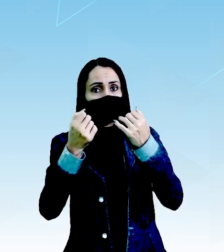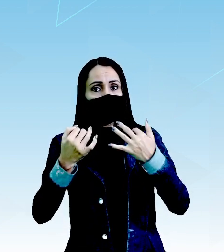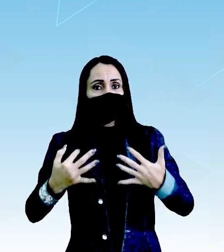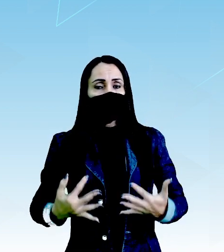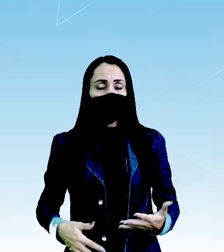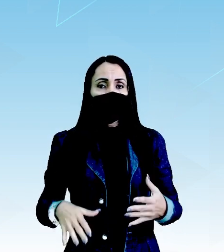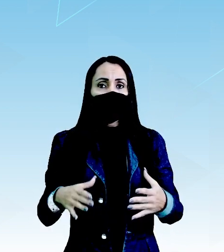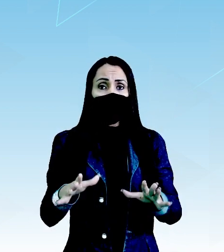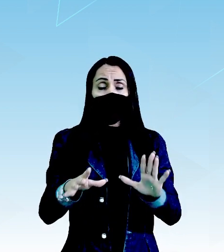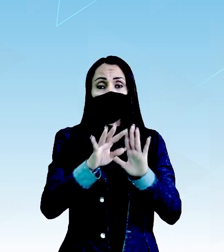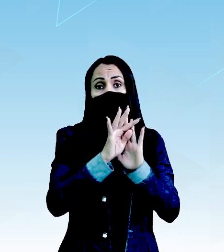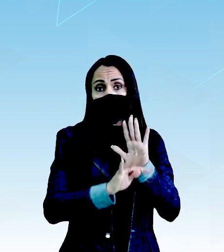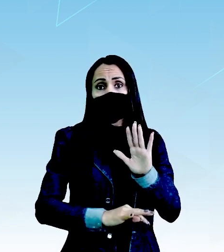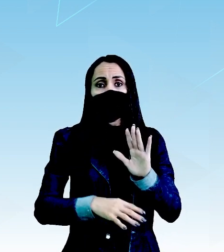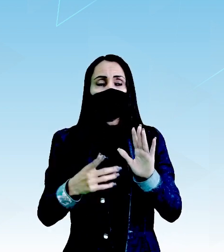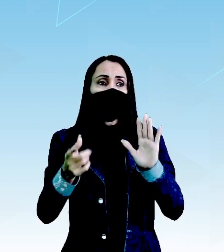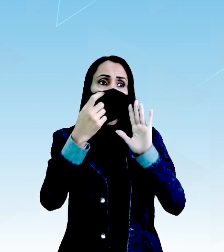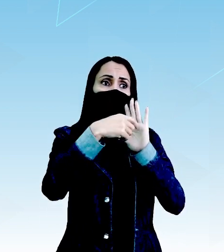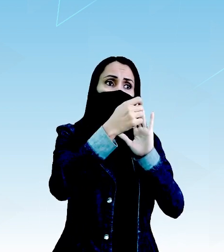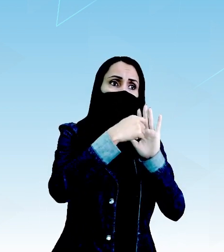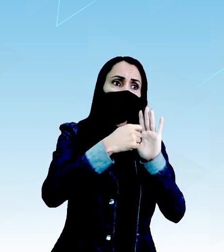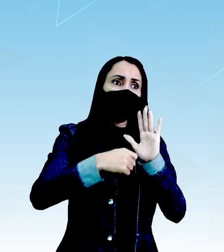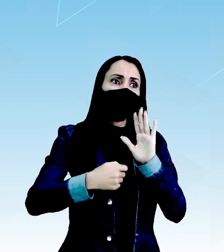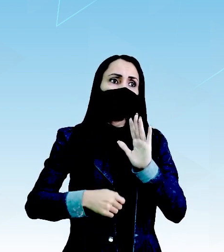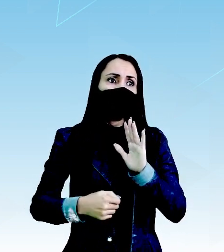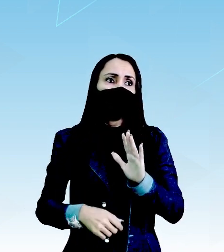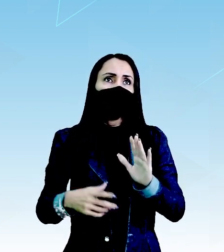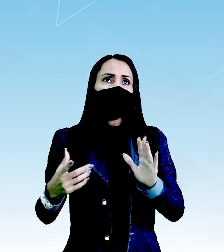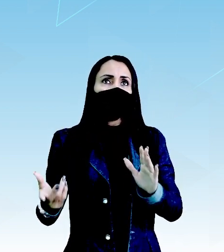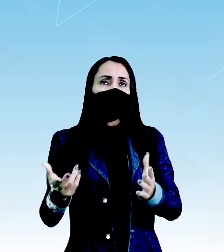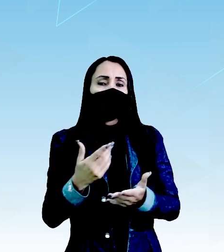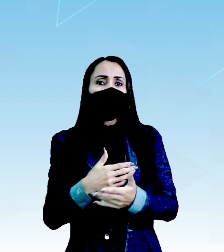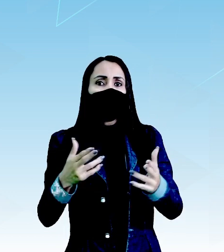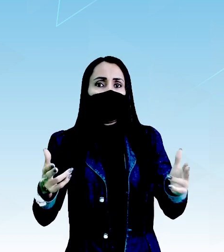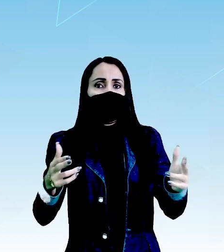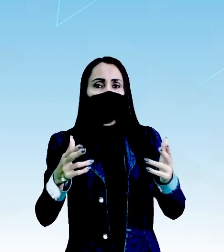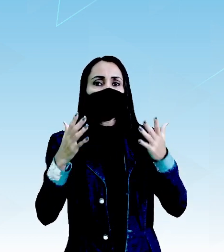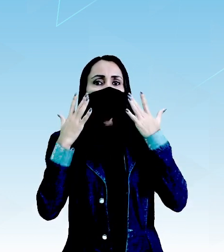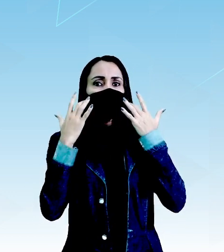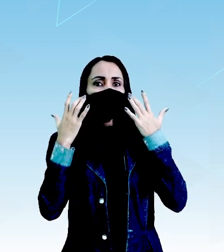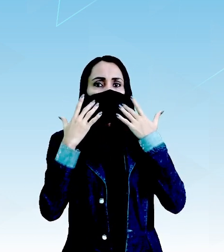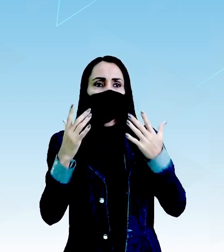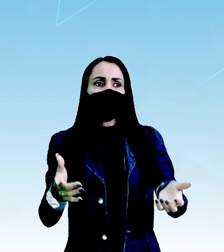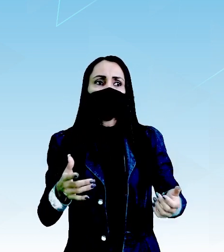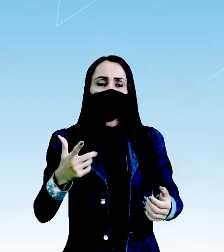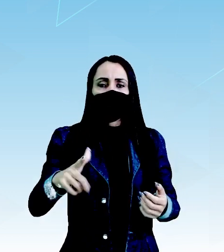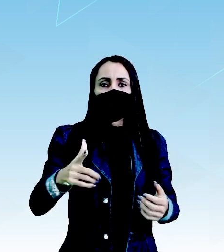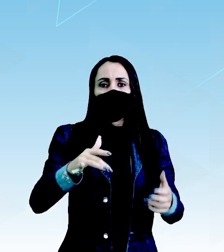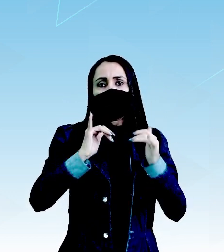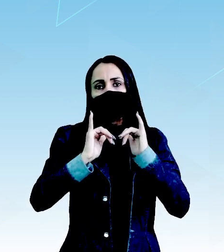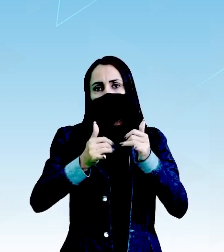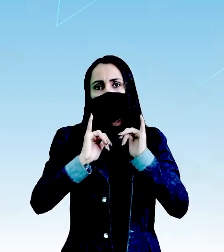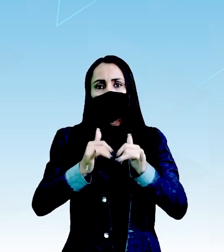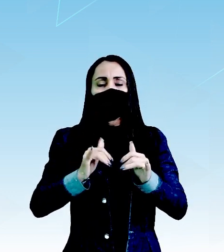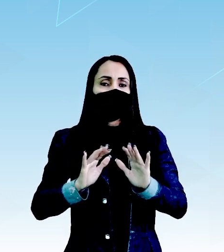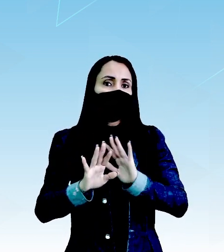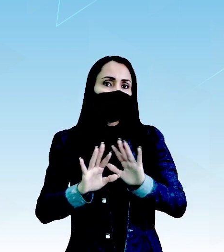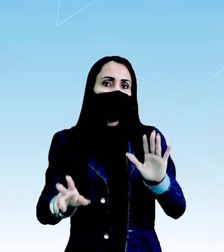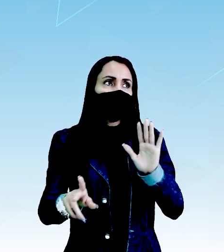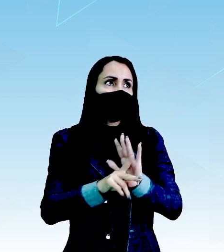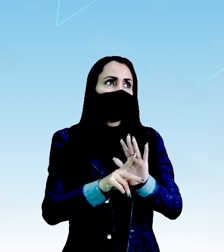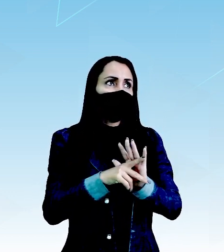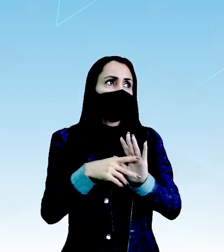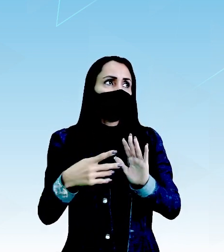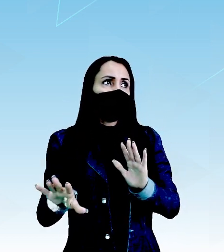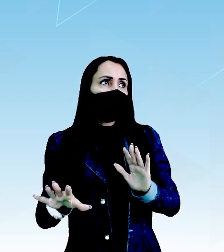um texto escrito em que teatro, não há narrador, são os próprios personagens que contam uma